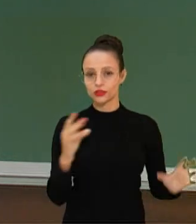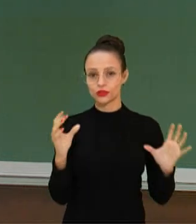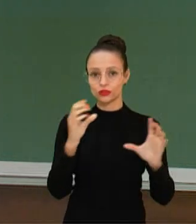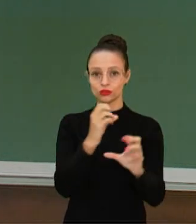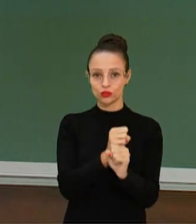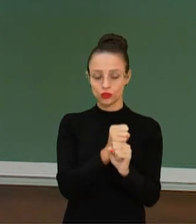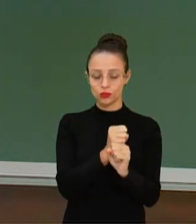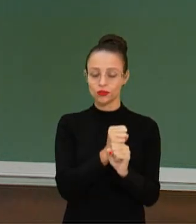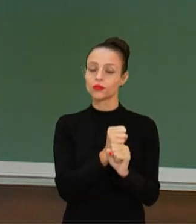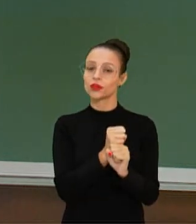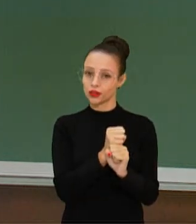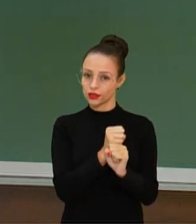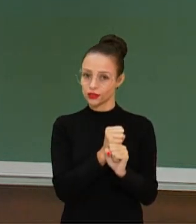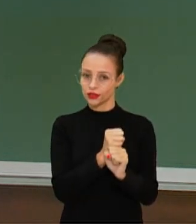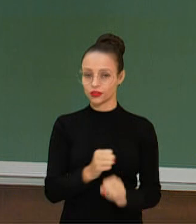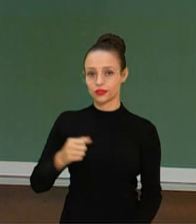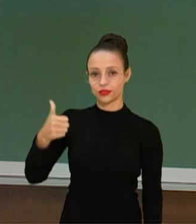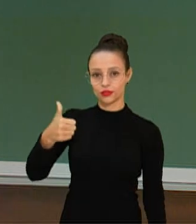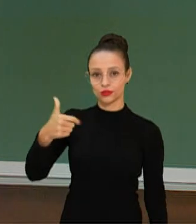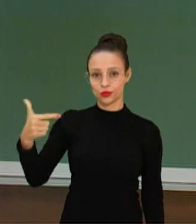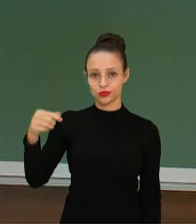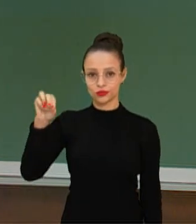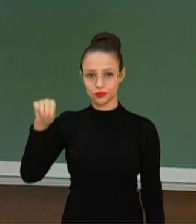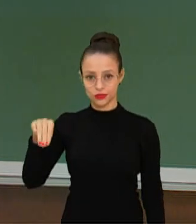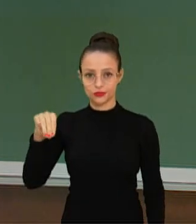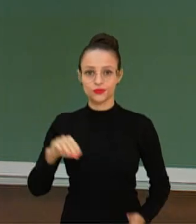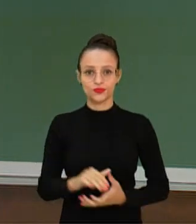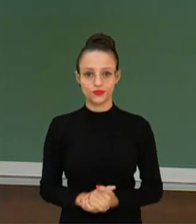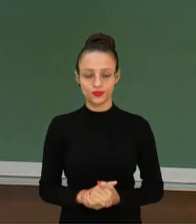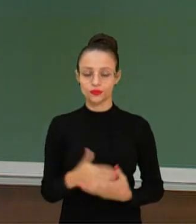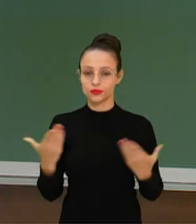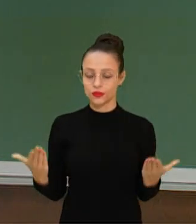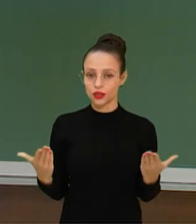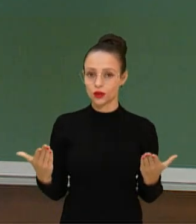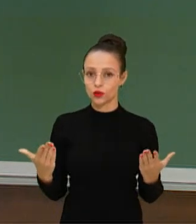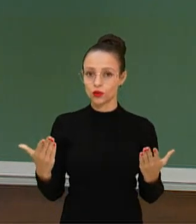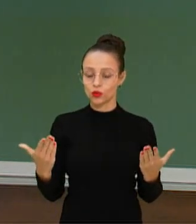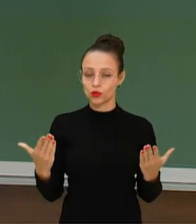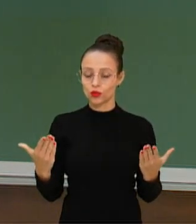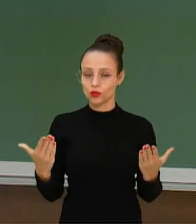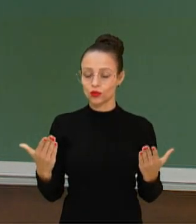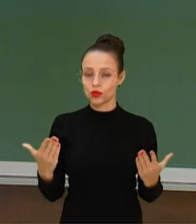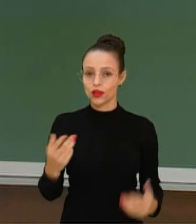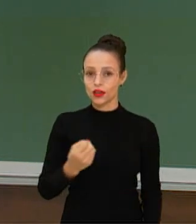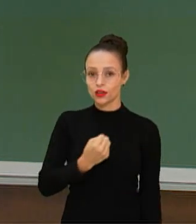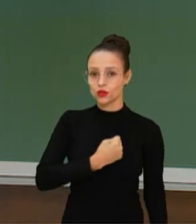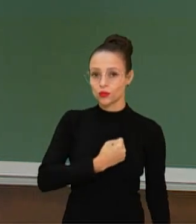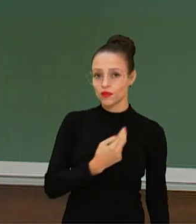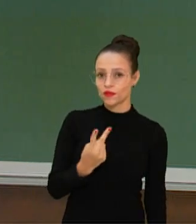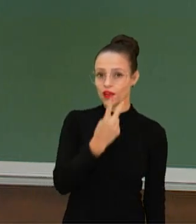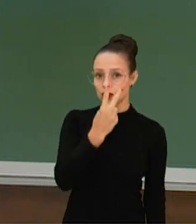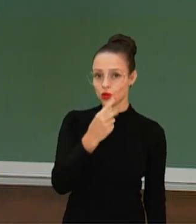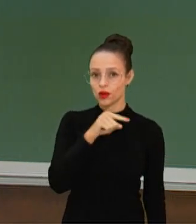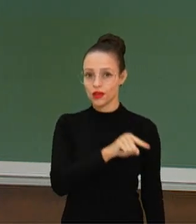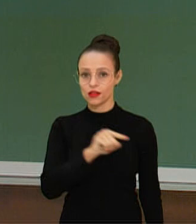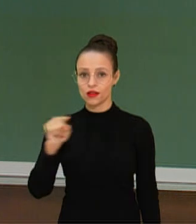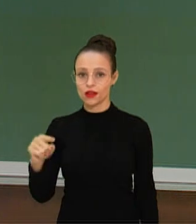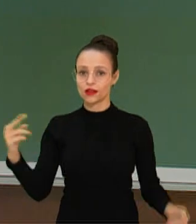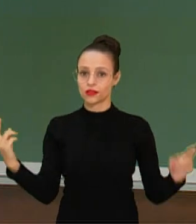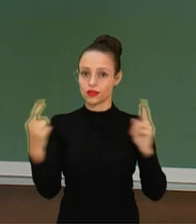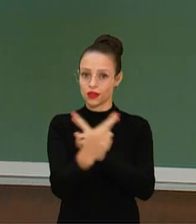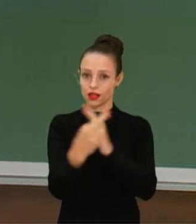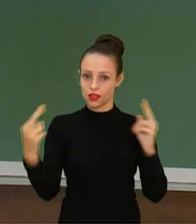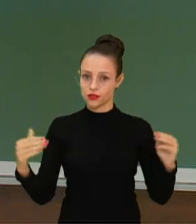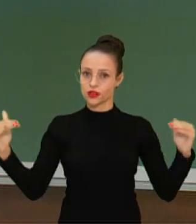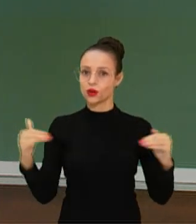3 mais 3, que dá 12 metros. Então, são duas grandezas e uma depende da outra. Uma está relacionada com a